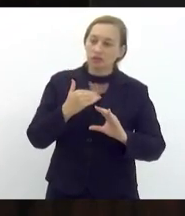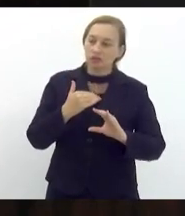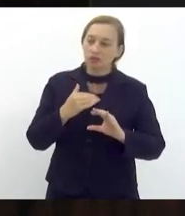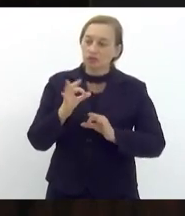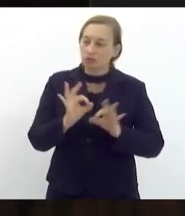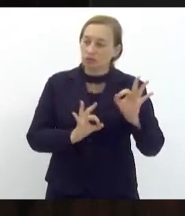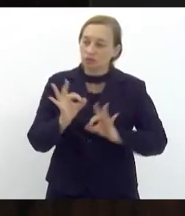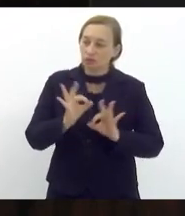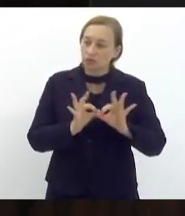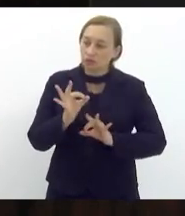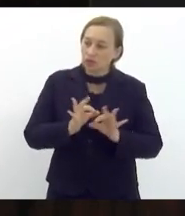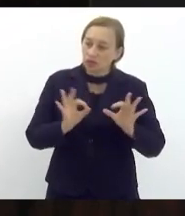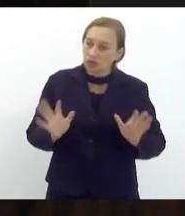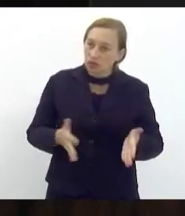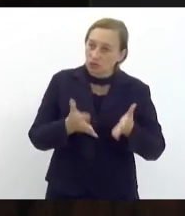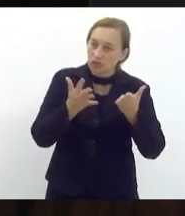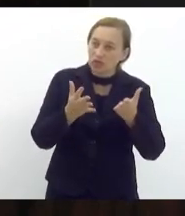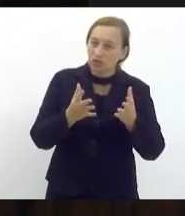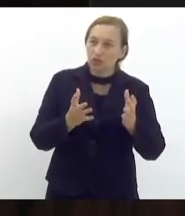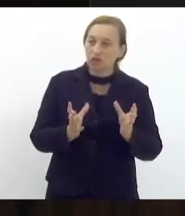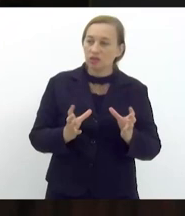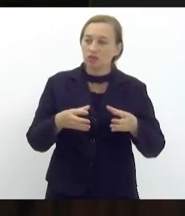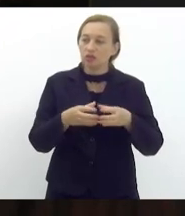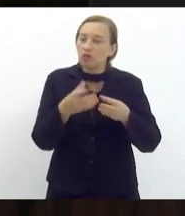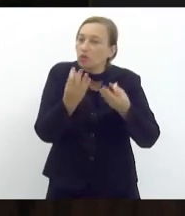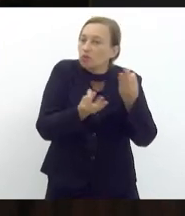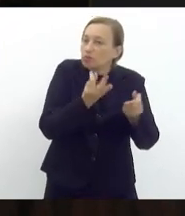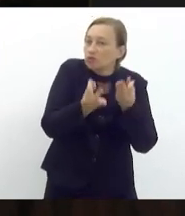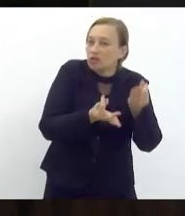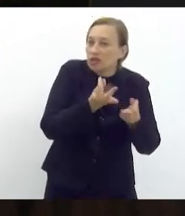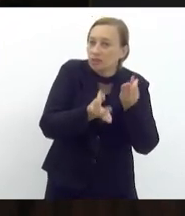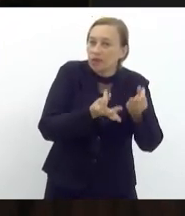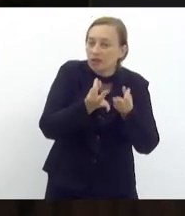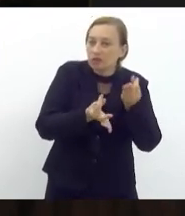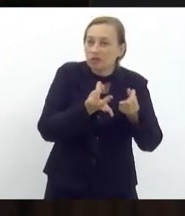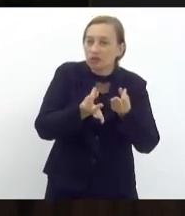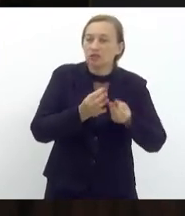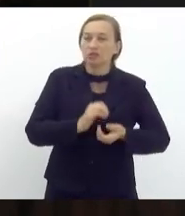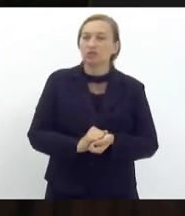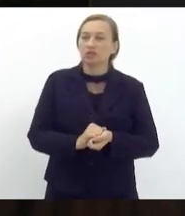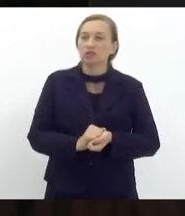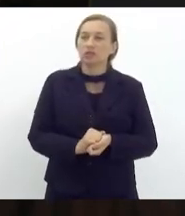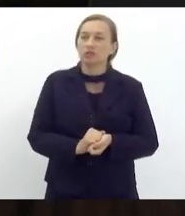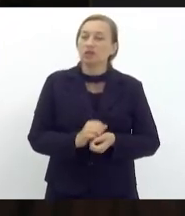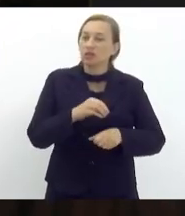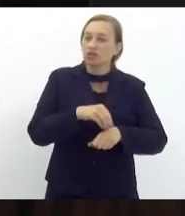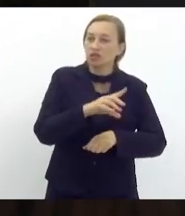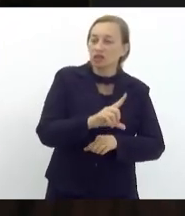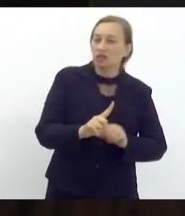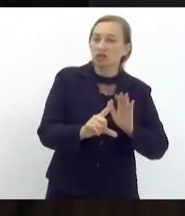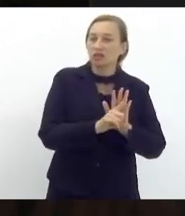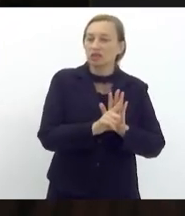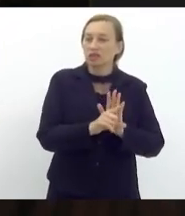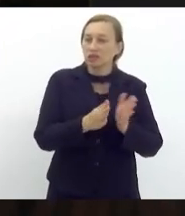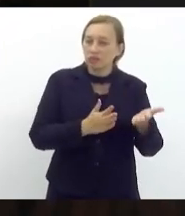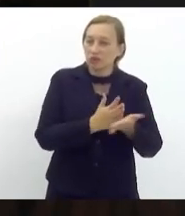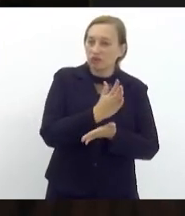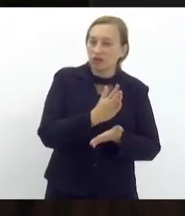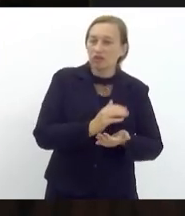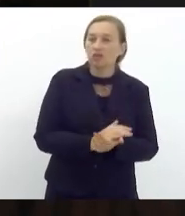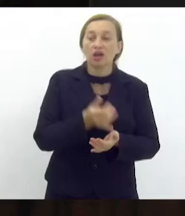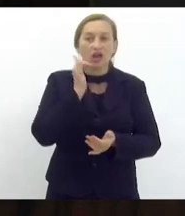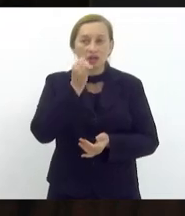fomento incentivo à comunidade terapêutica pareceres da comissão dedicação Legislativa favorável